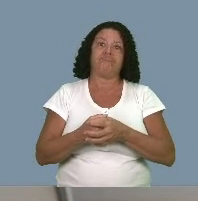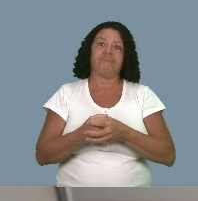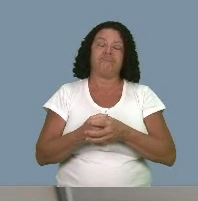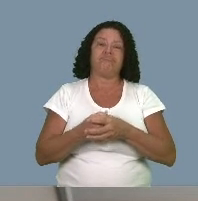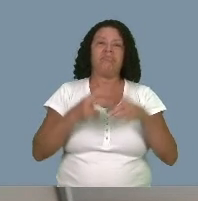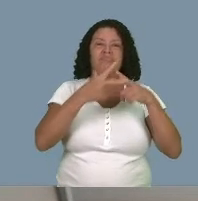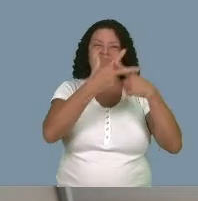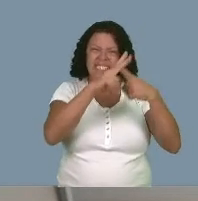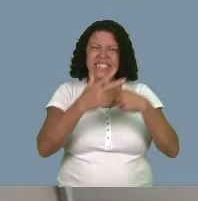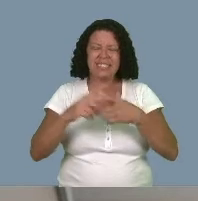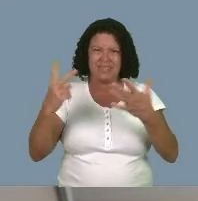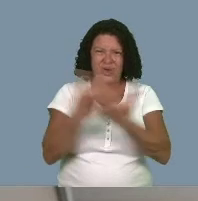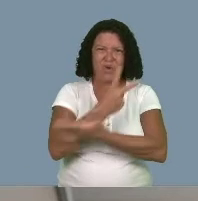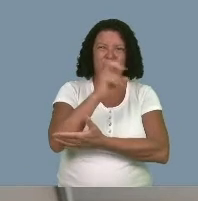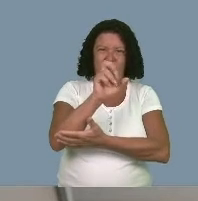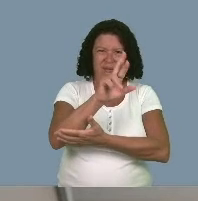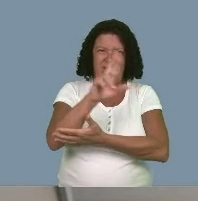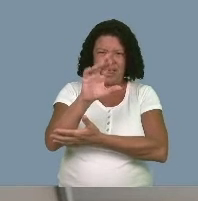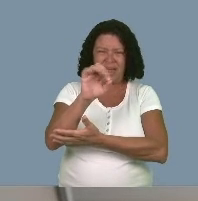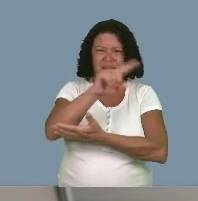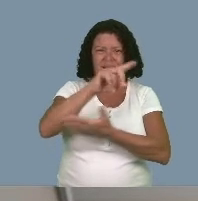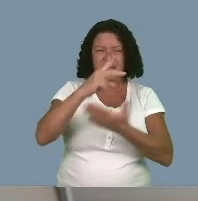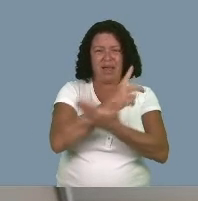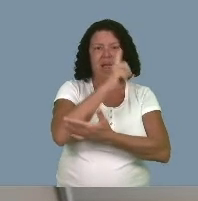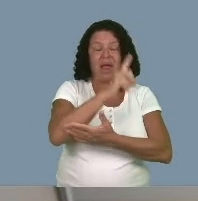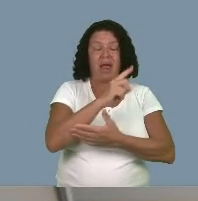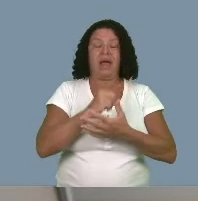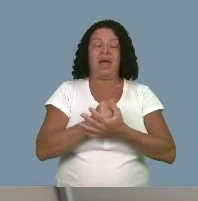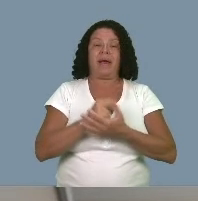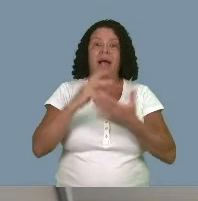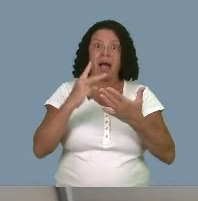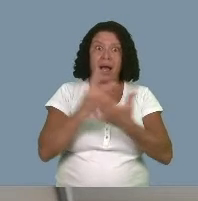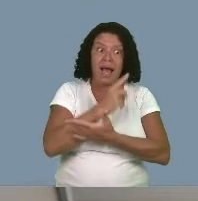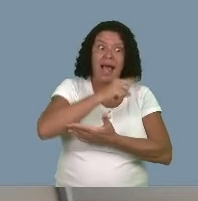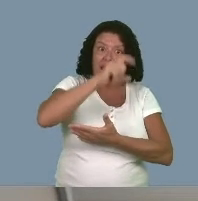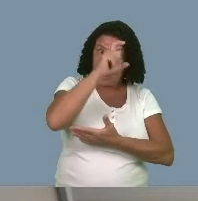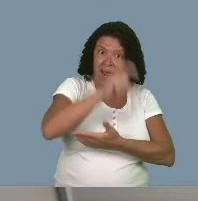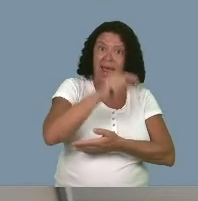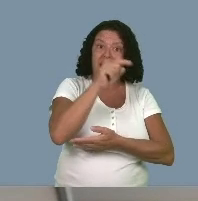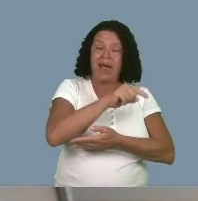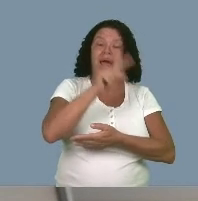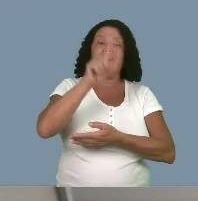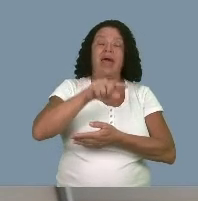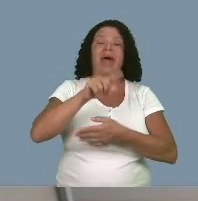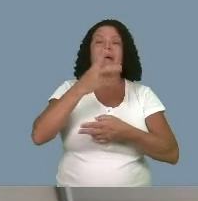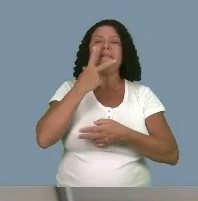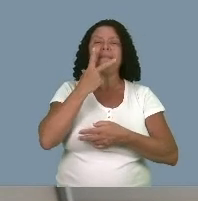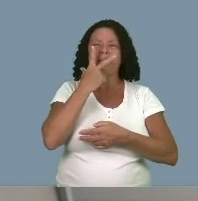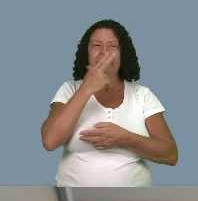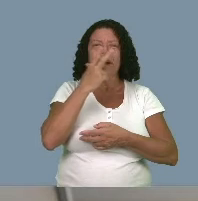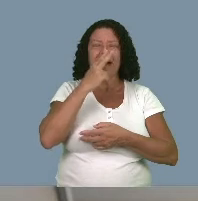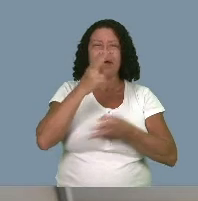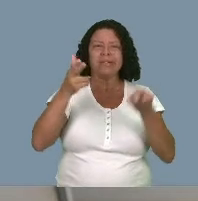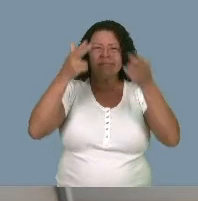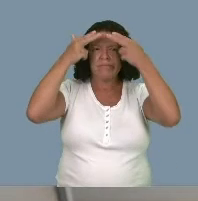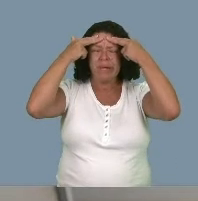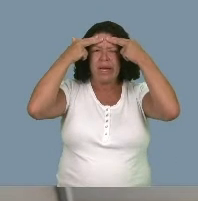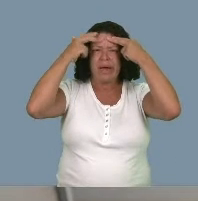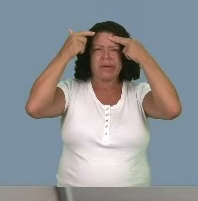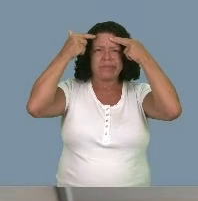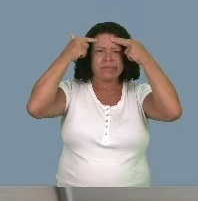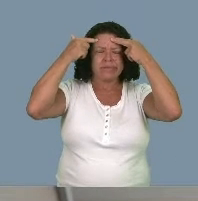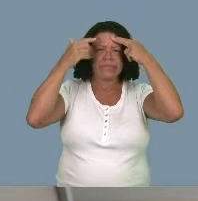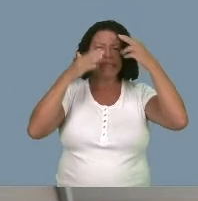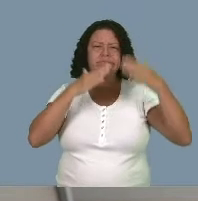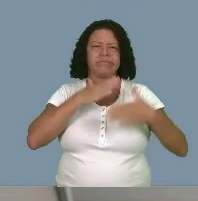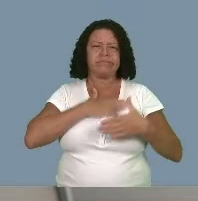vida anterior. E esses equívocos, eles estão ainda fixados, né, nas ideias, das